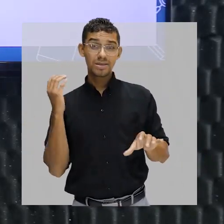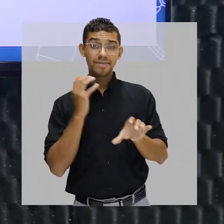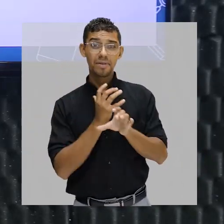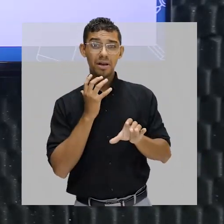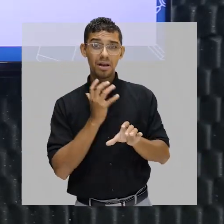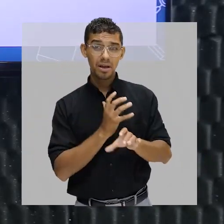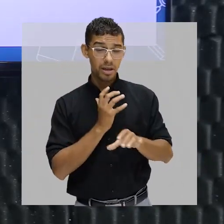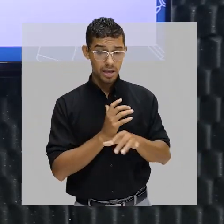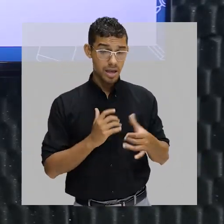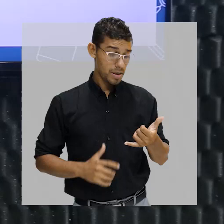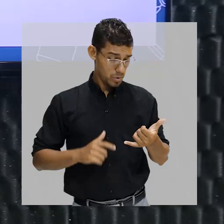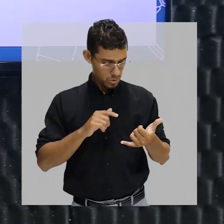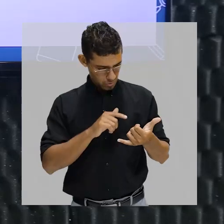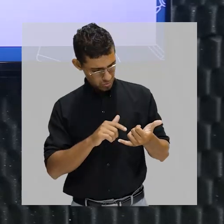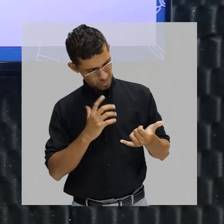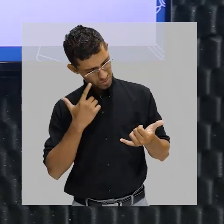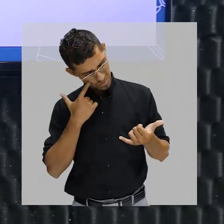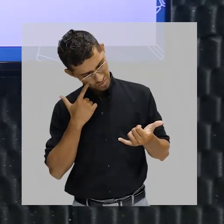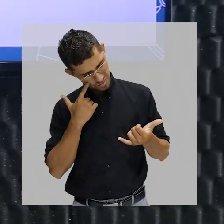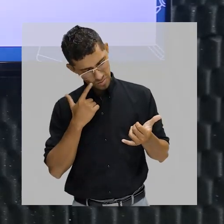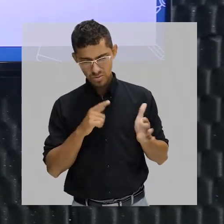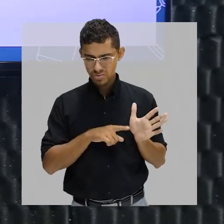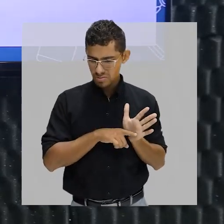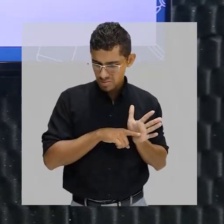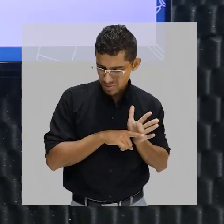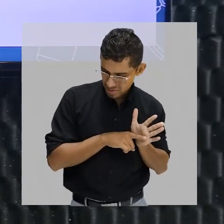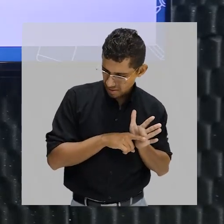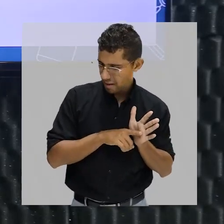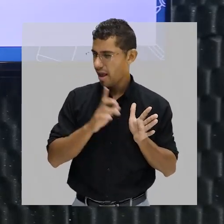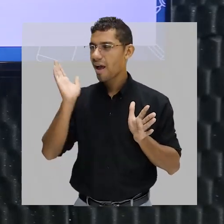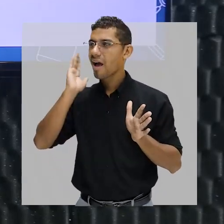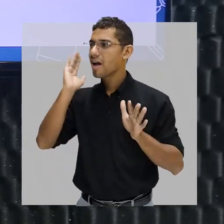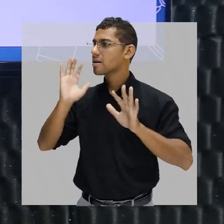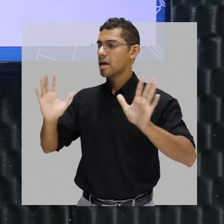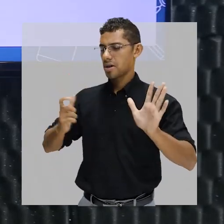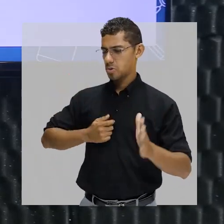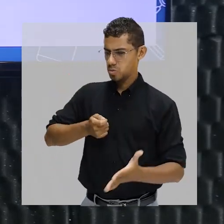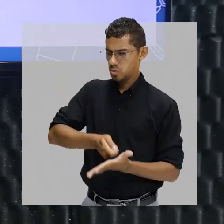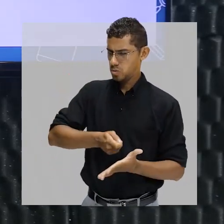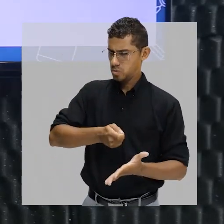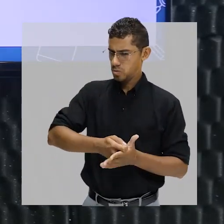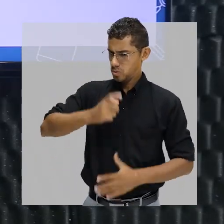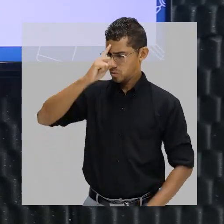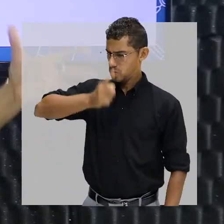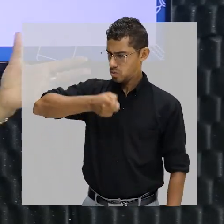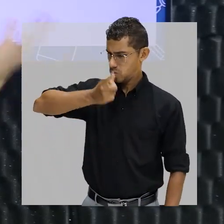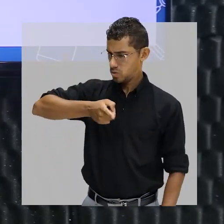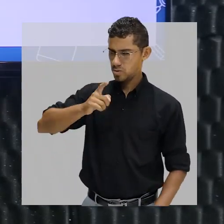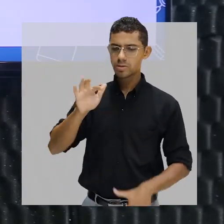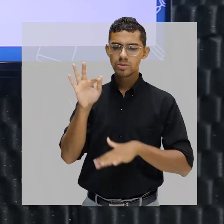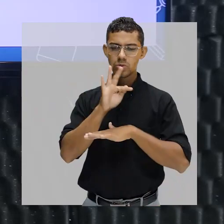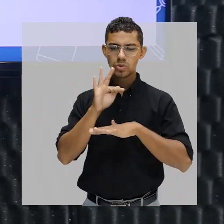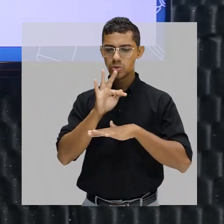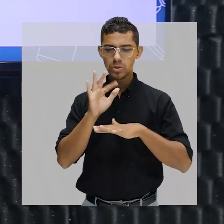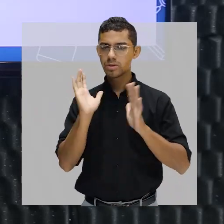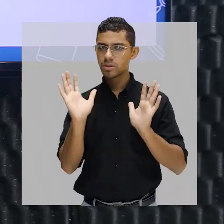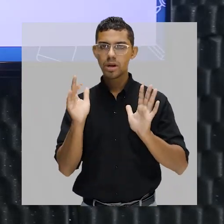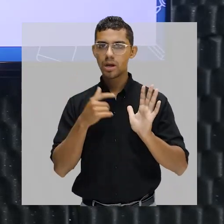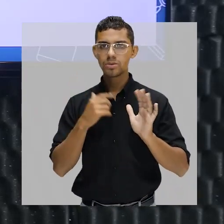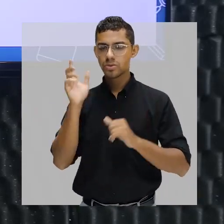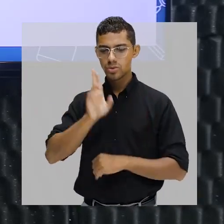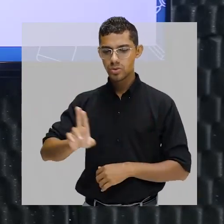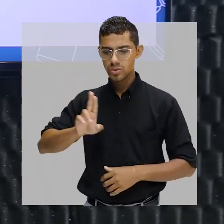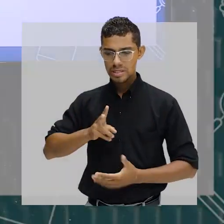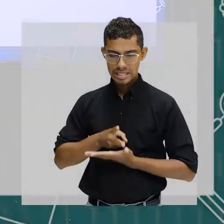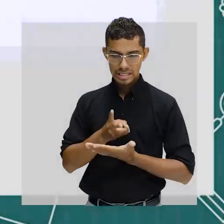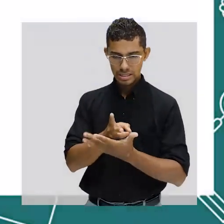também não sou uma exímia, né, usuária da rede digital, tá